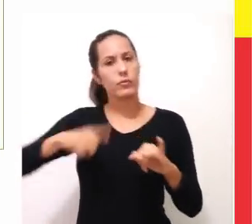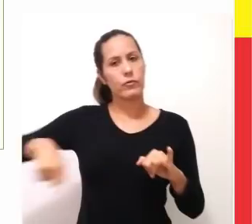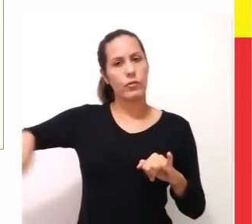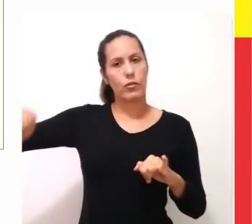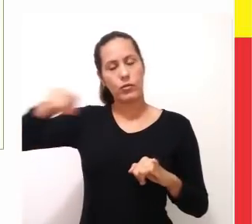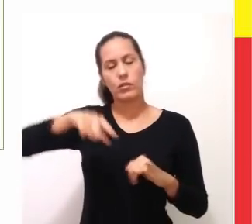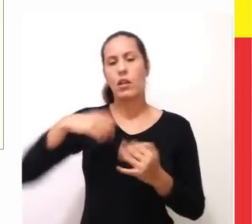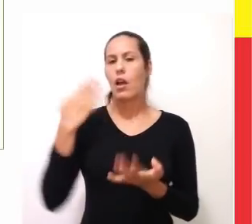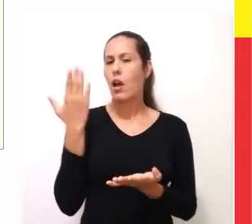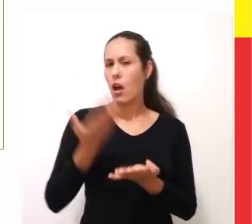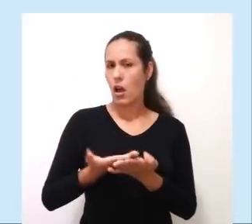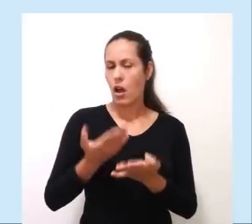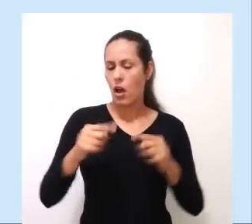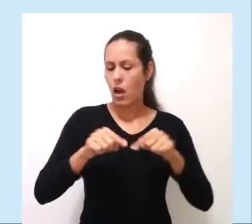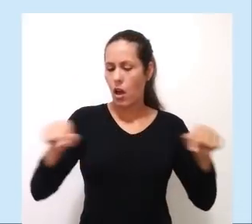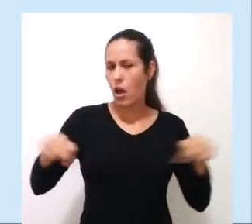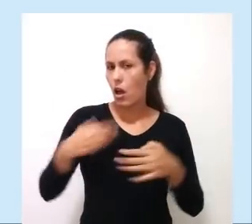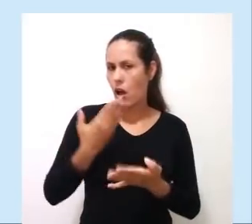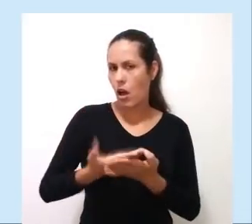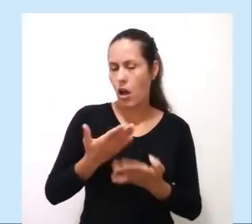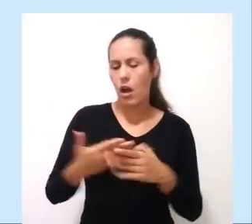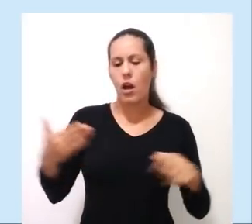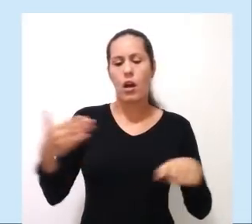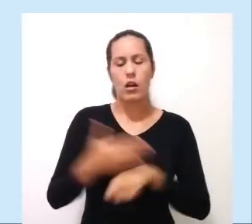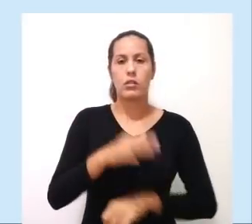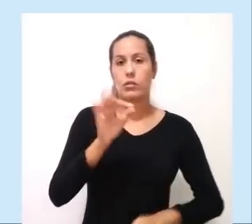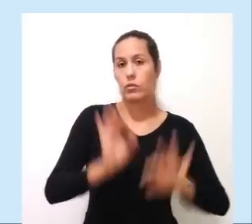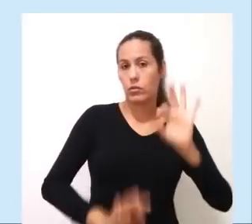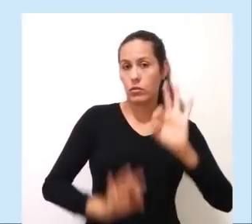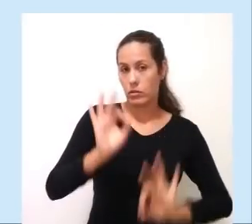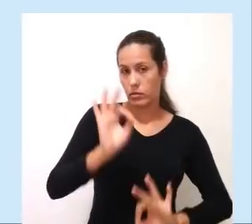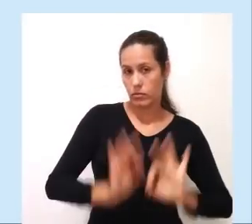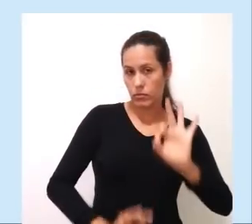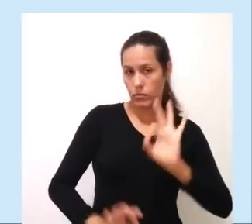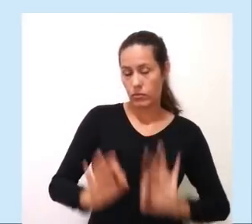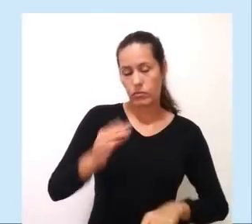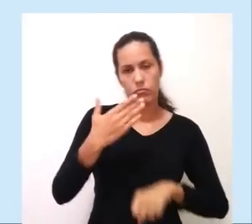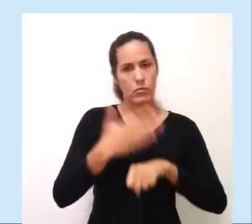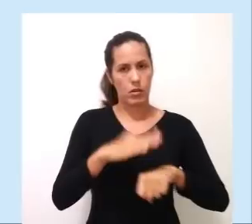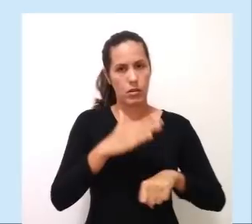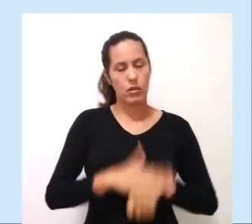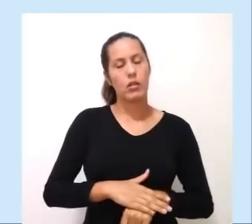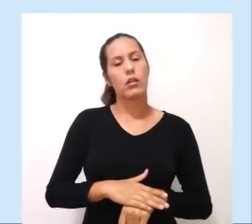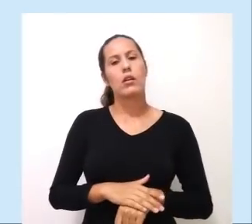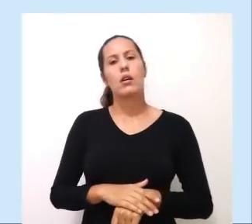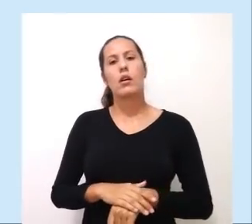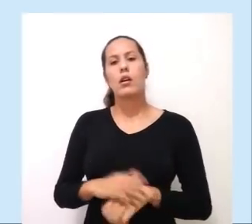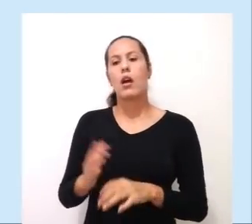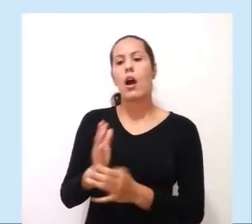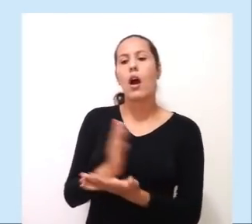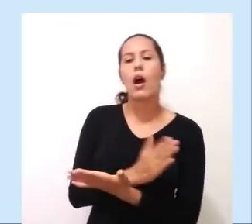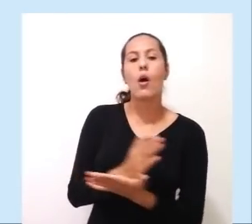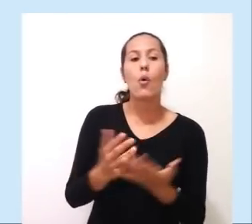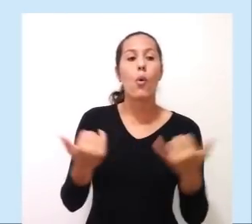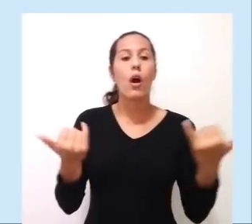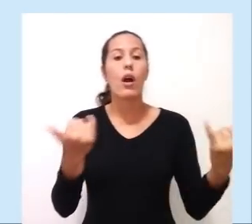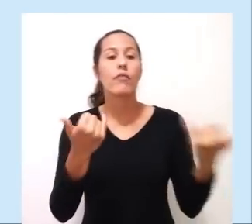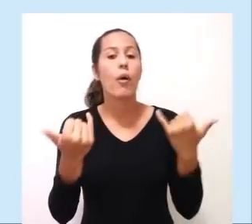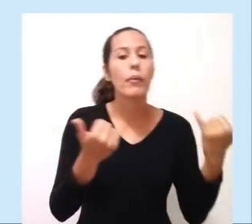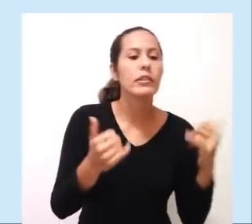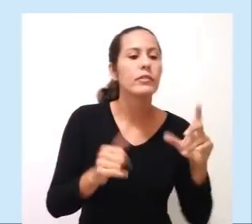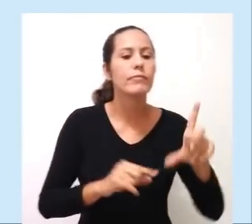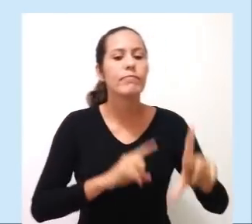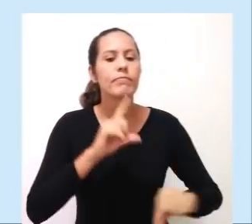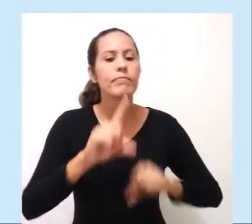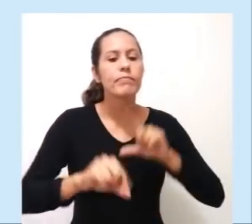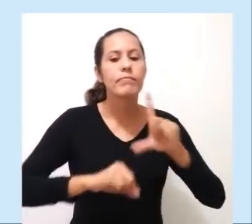quando vocês forem em sala de aula, organizar esse jornalzinho da escola, pegarem informações que